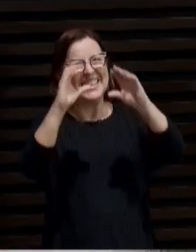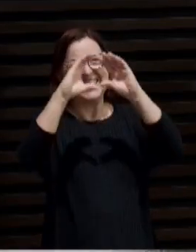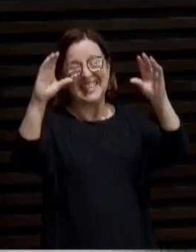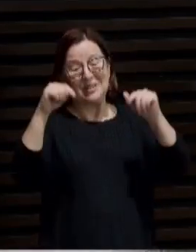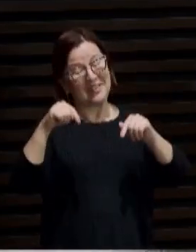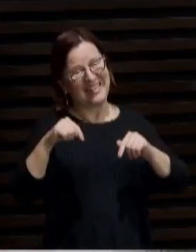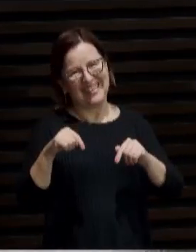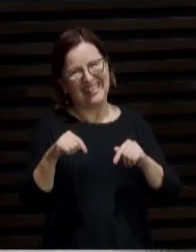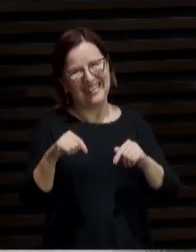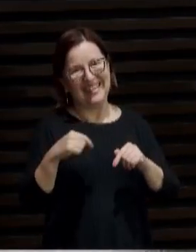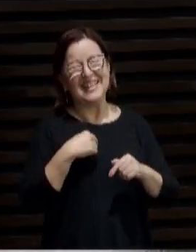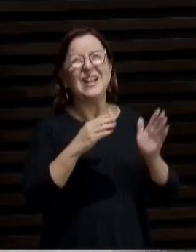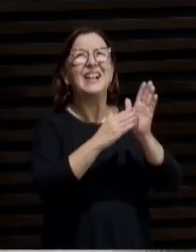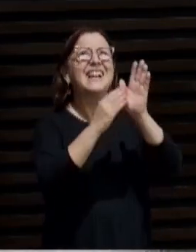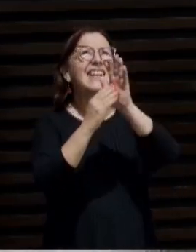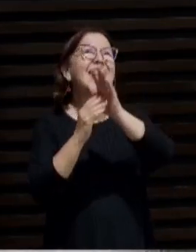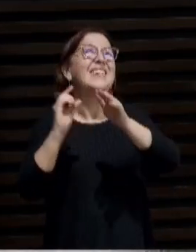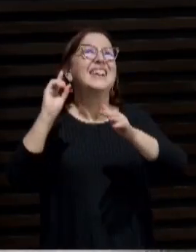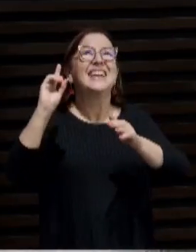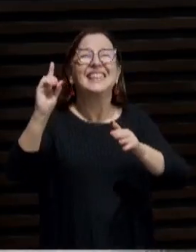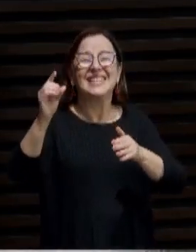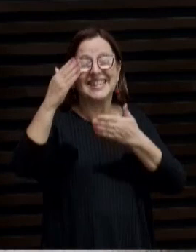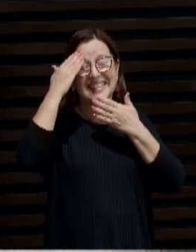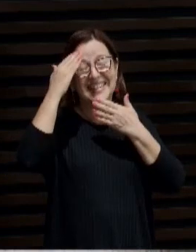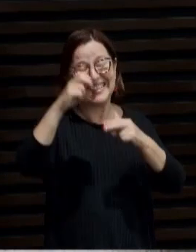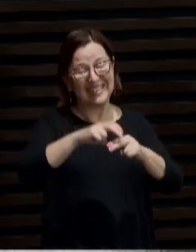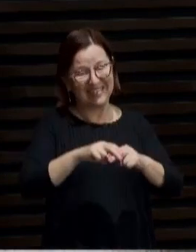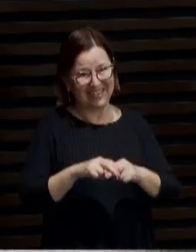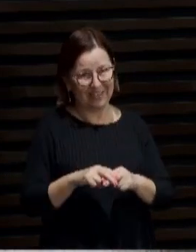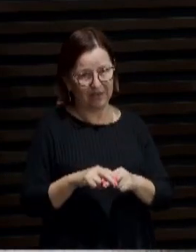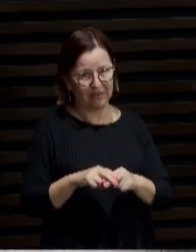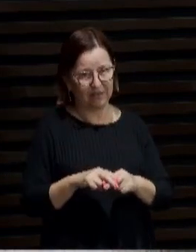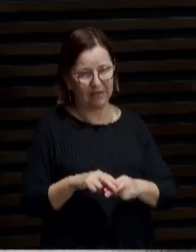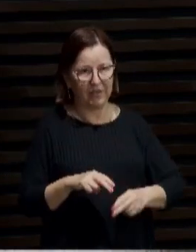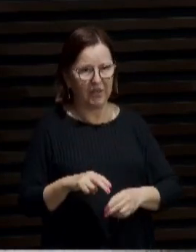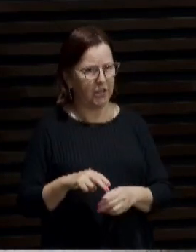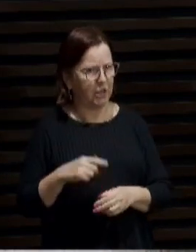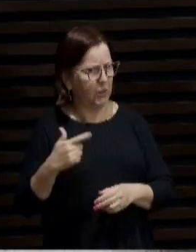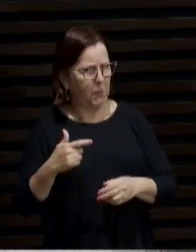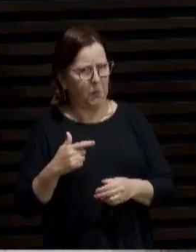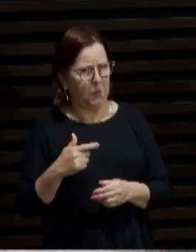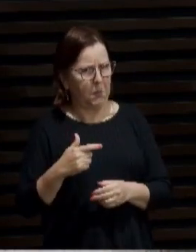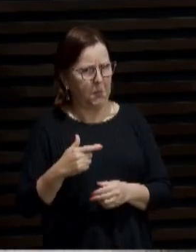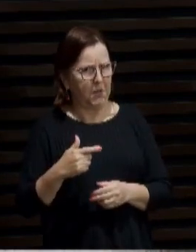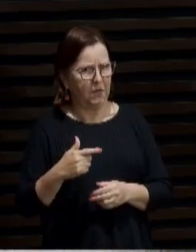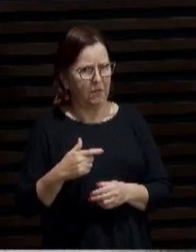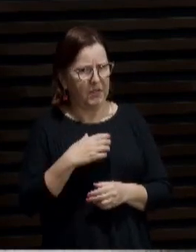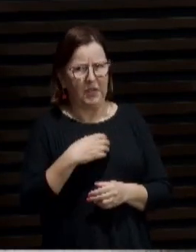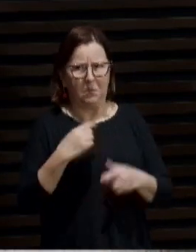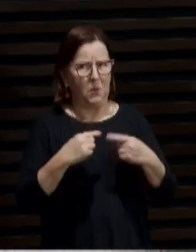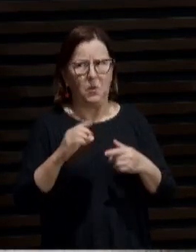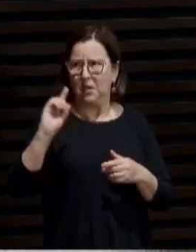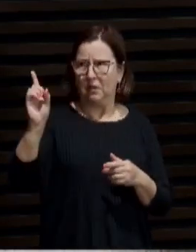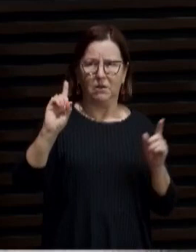aqui. E eu louvo a Deus por isso, agradeço, né? Não há nenhuma revolta, não há nenhum sentimento negativo, apenas de gratidão